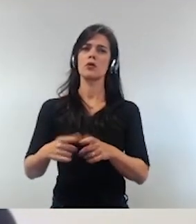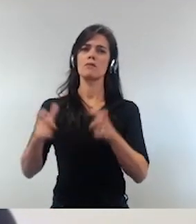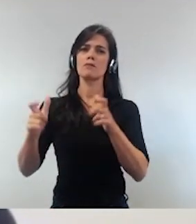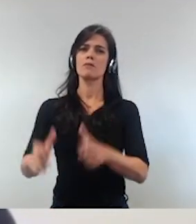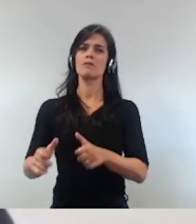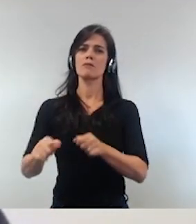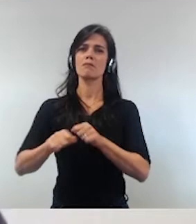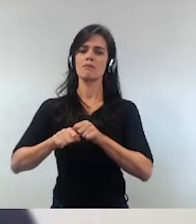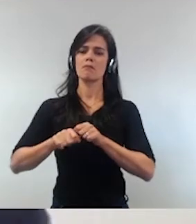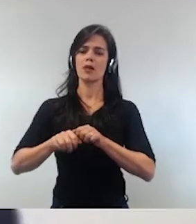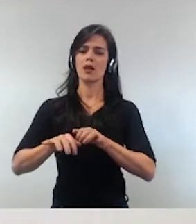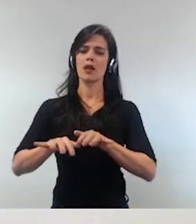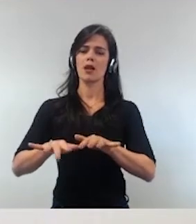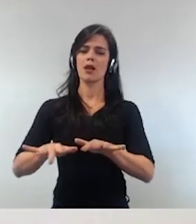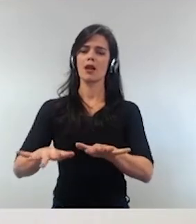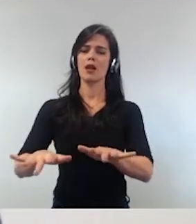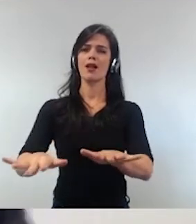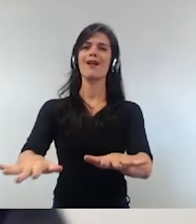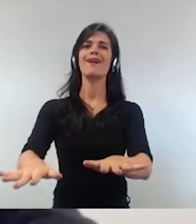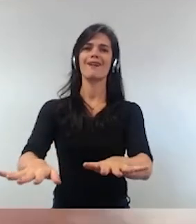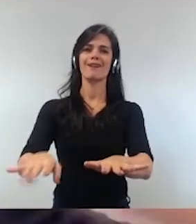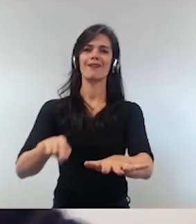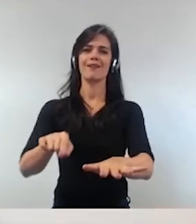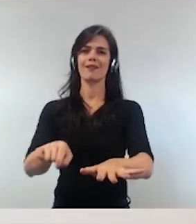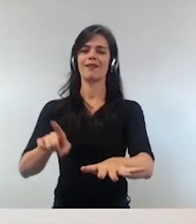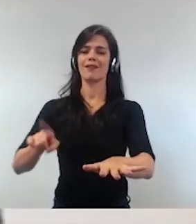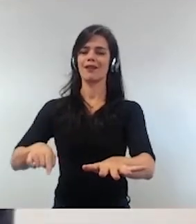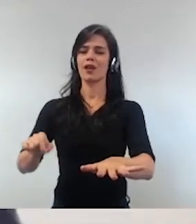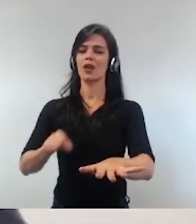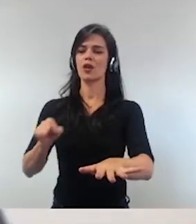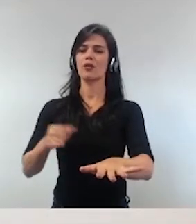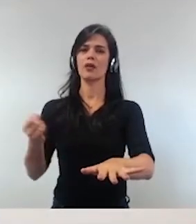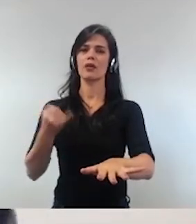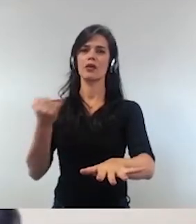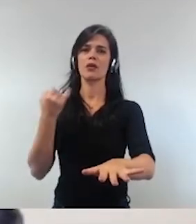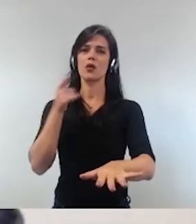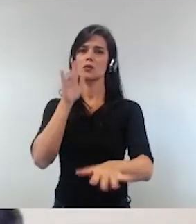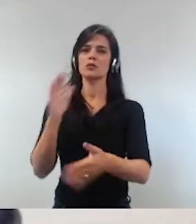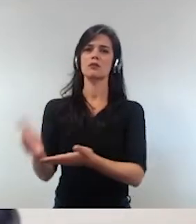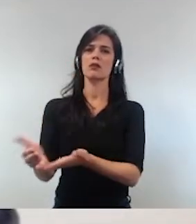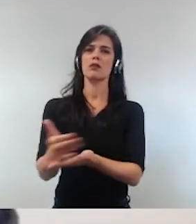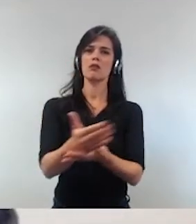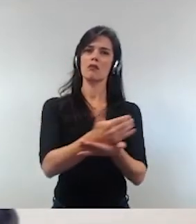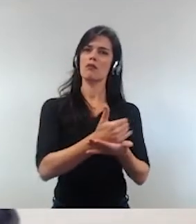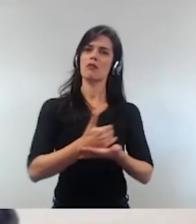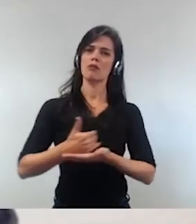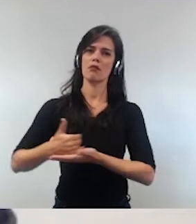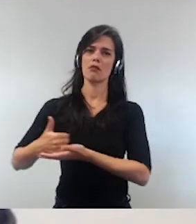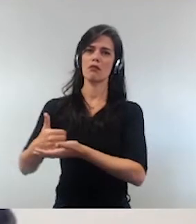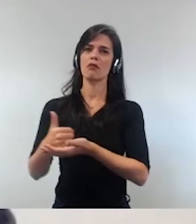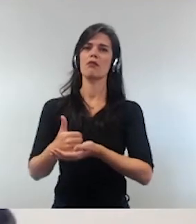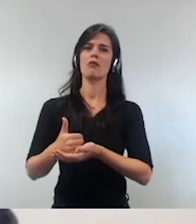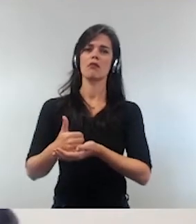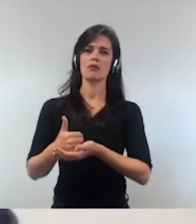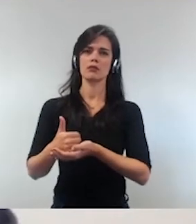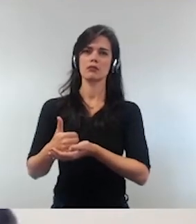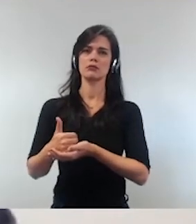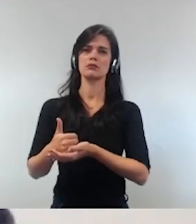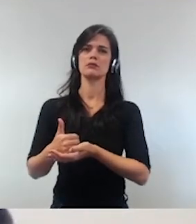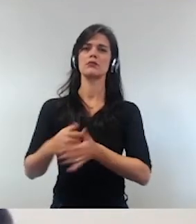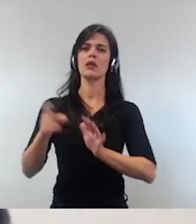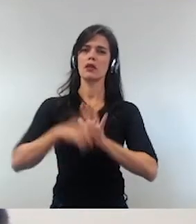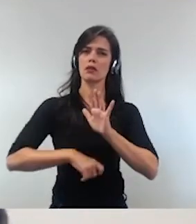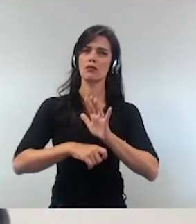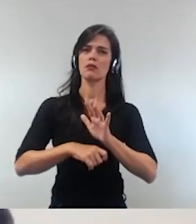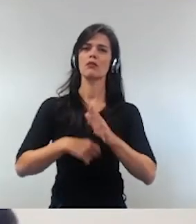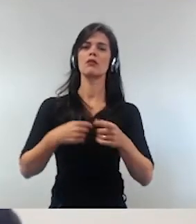última ponta da cadeia, é o ente responsável por arrecadar não só no meio das tarifas os impostos, no